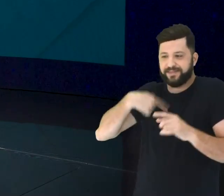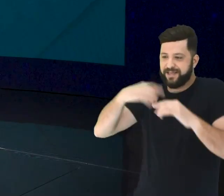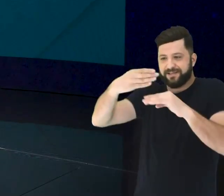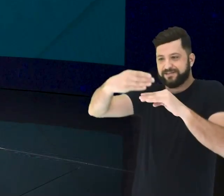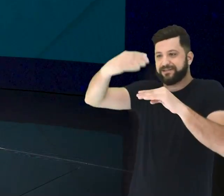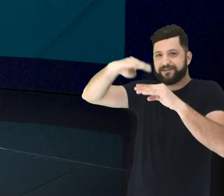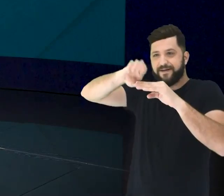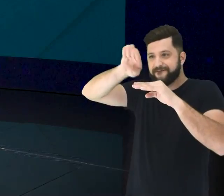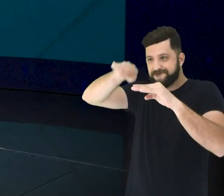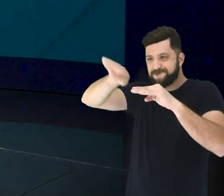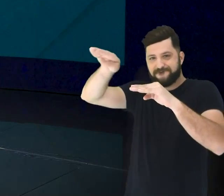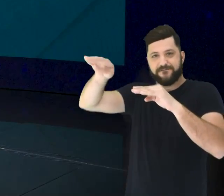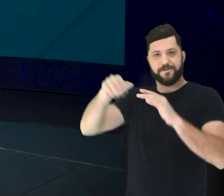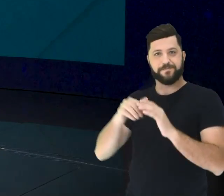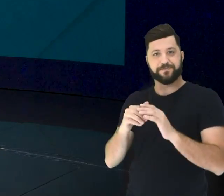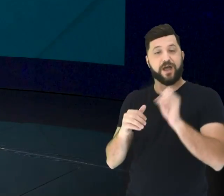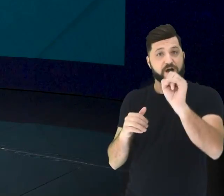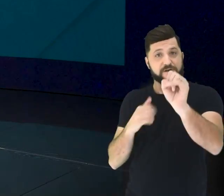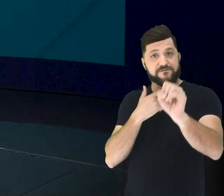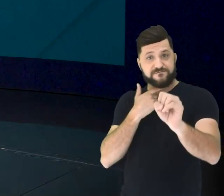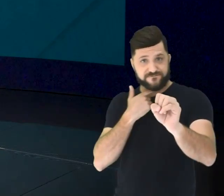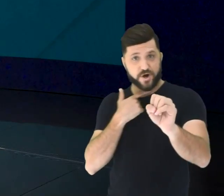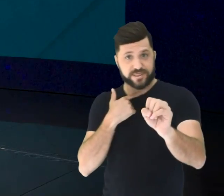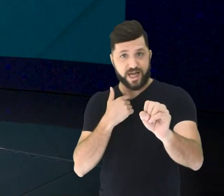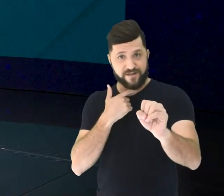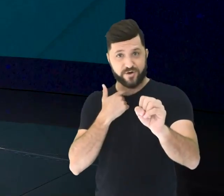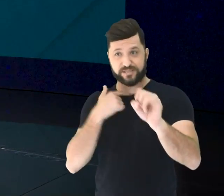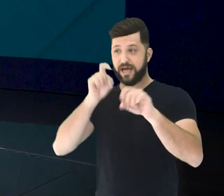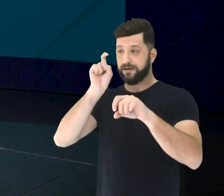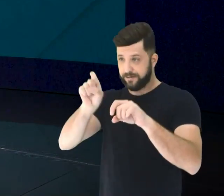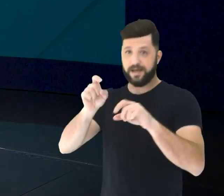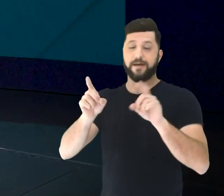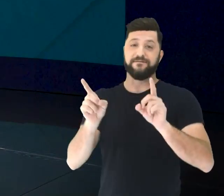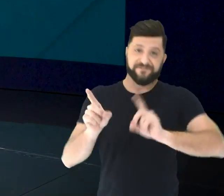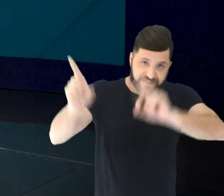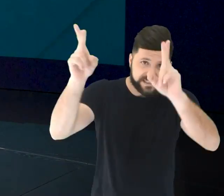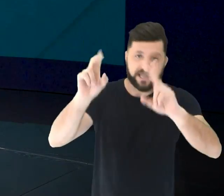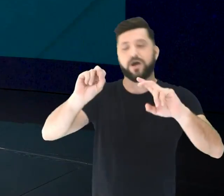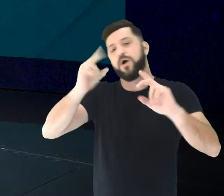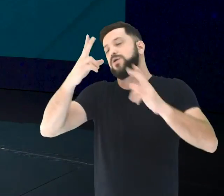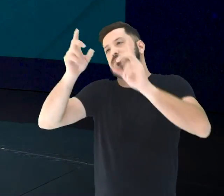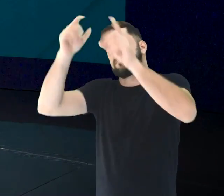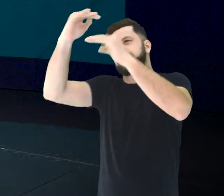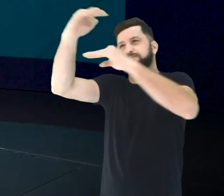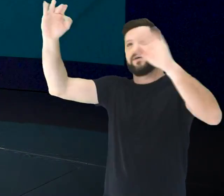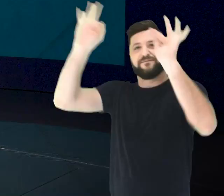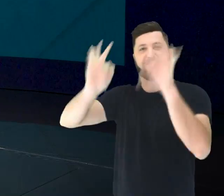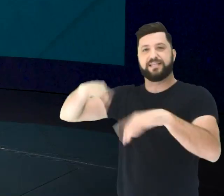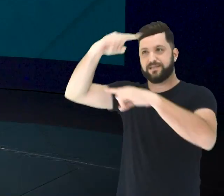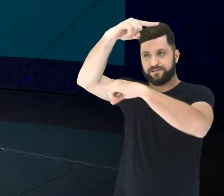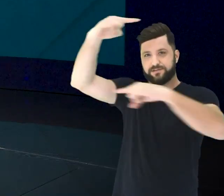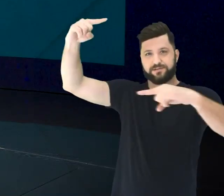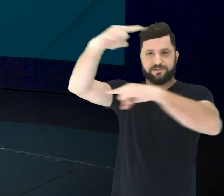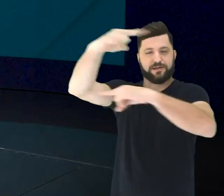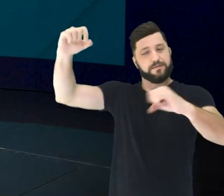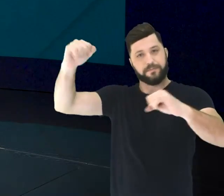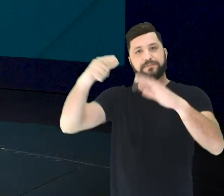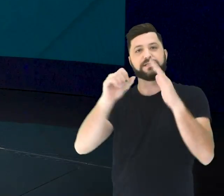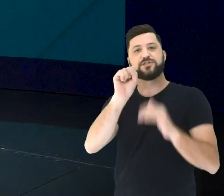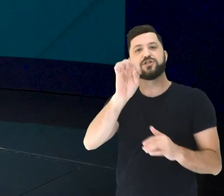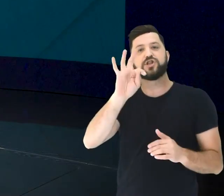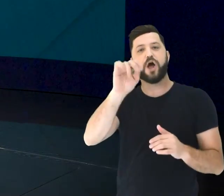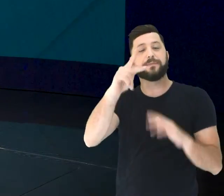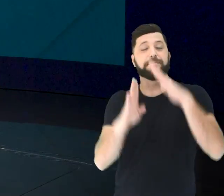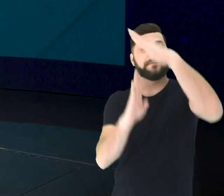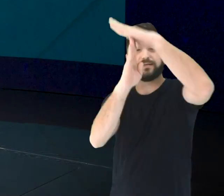Ah tá então eu posso fazer uma saída em scalps usualmente você consegue três quatro até cinco vezes o serviço efetivo um certa frequência